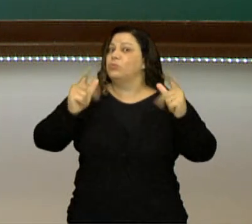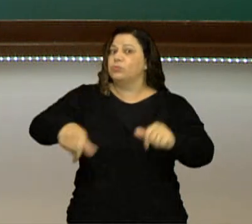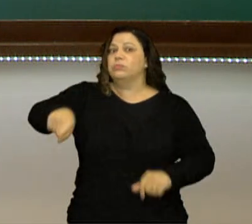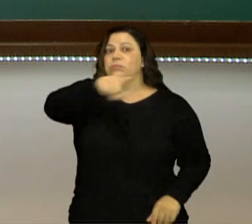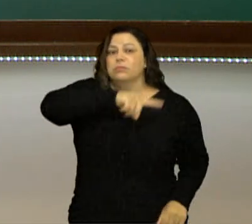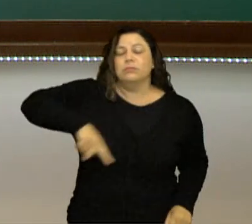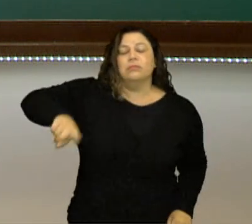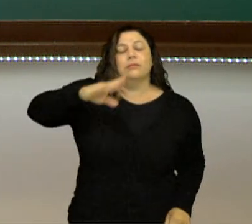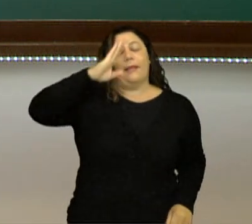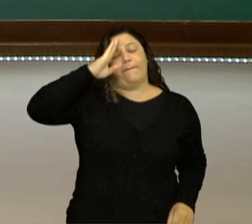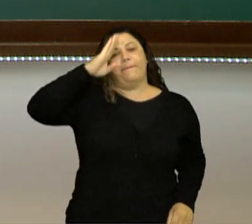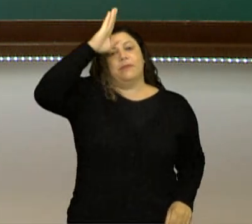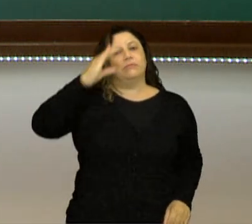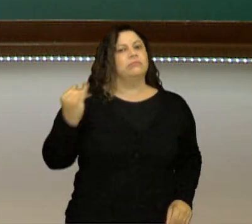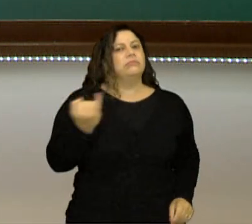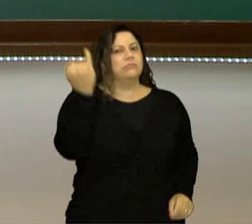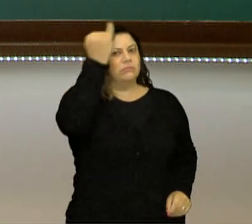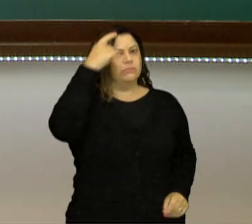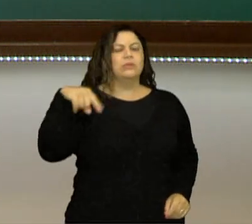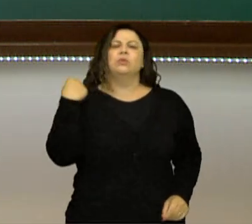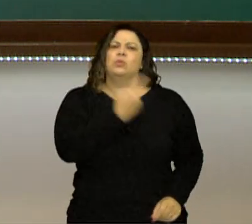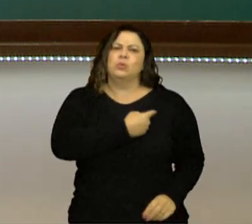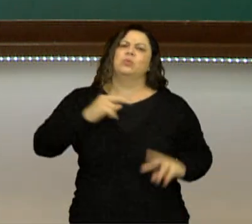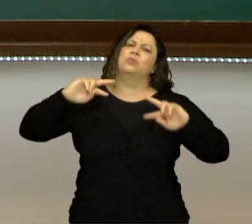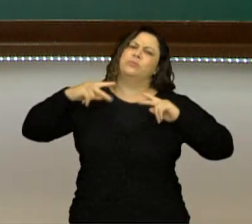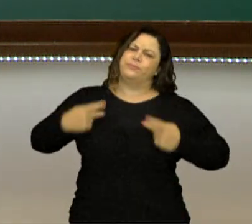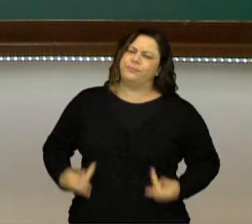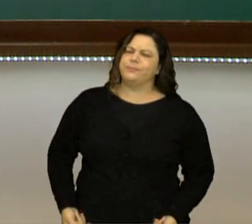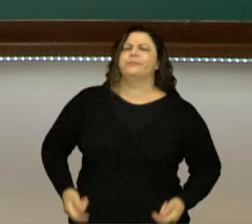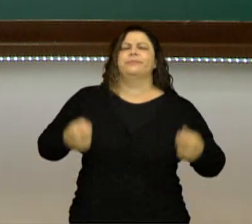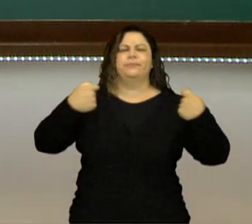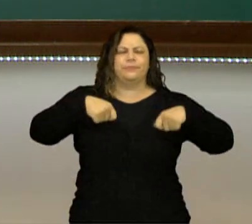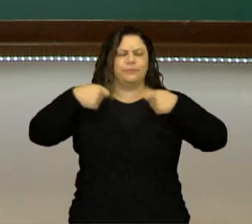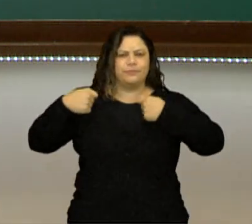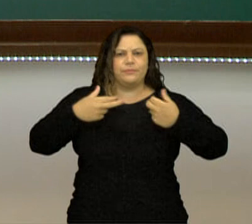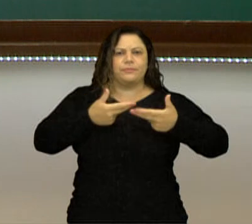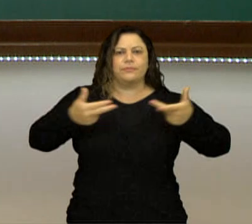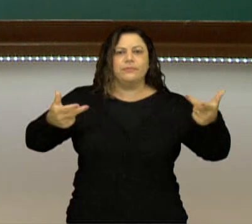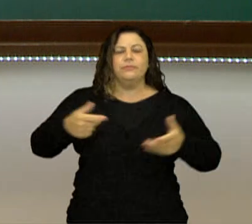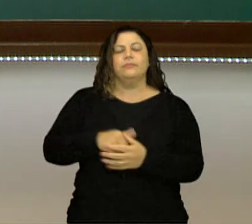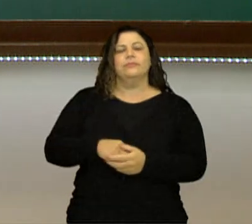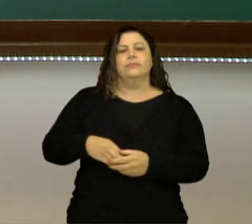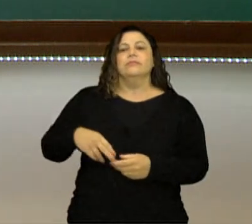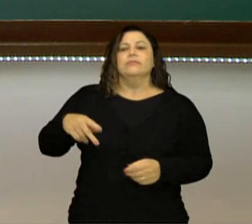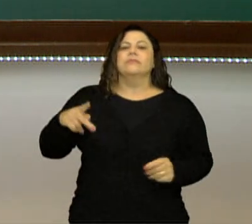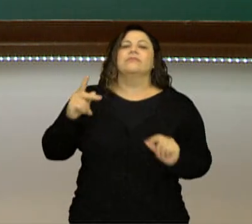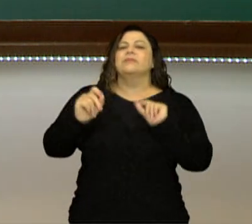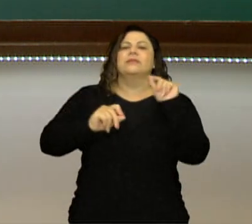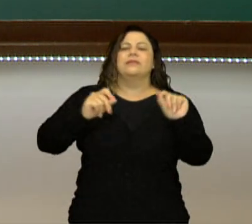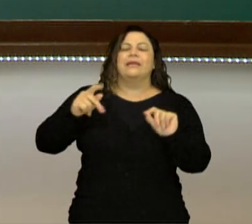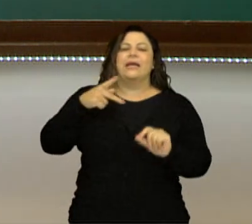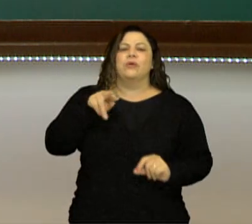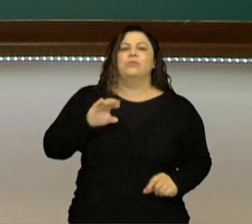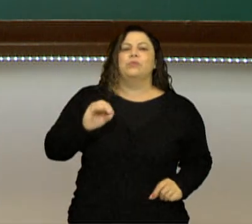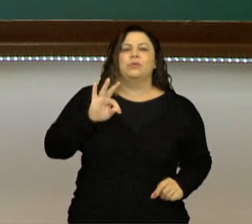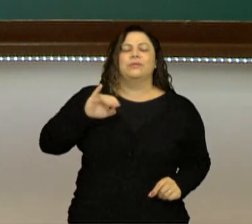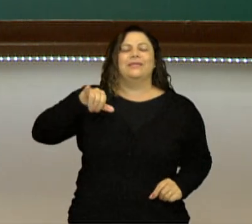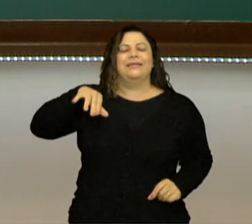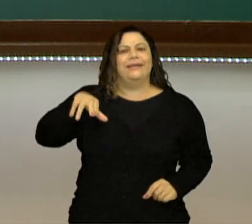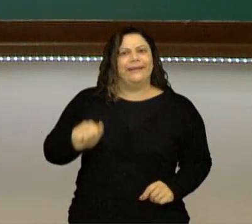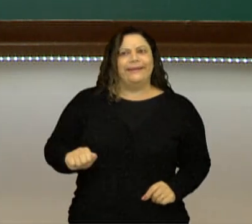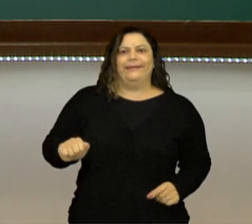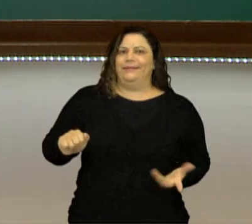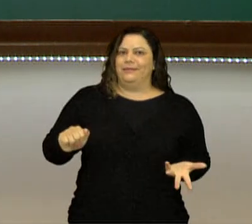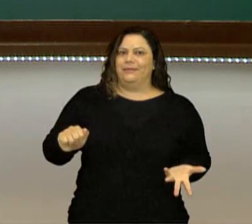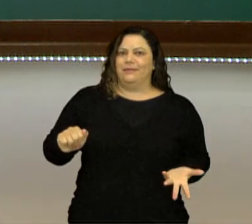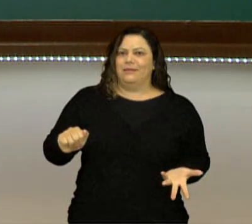Nós somos seres que dependemos das demais, mas as proteínas são extremamente importantes também nas nossas vidas. Muito